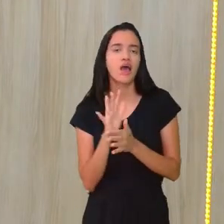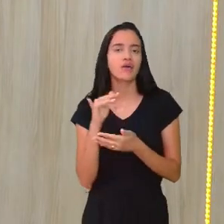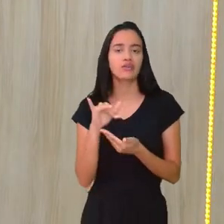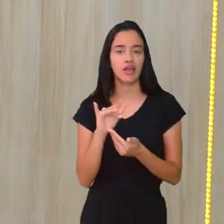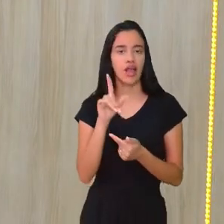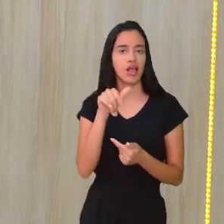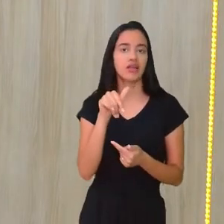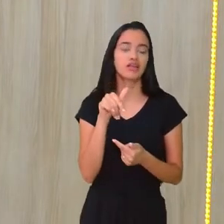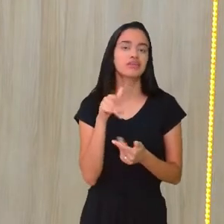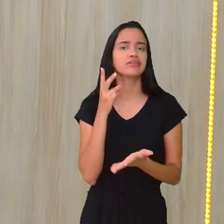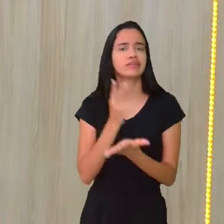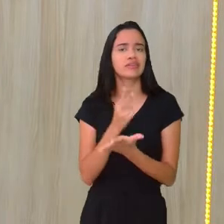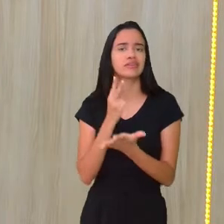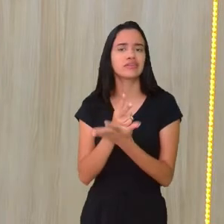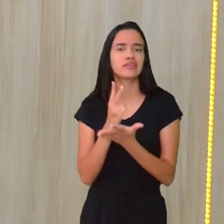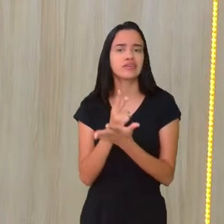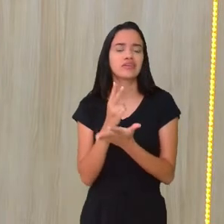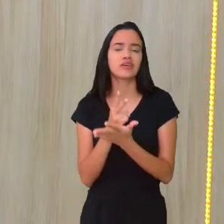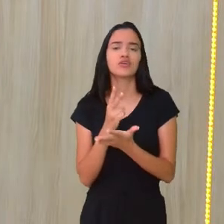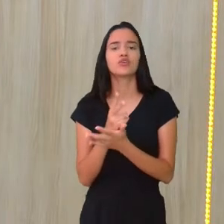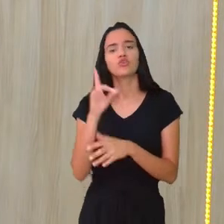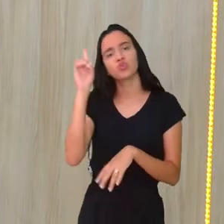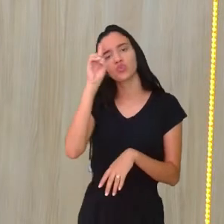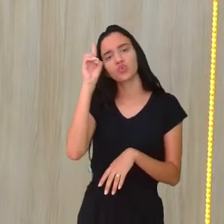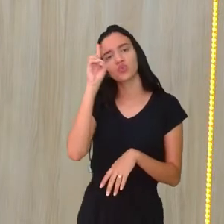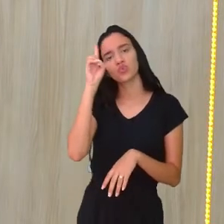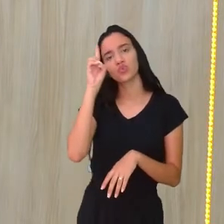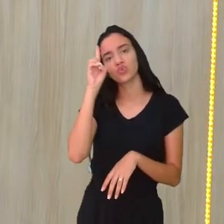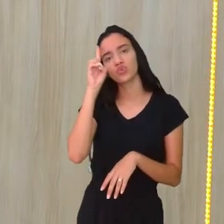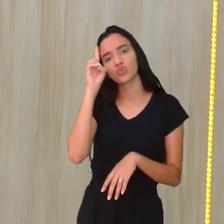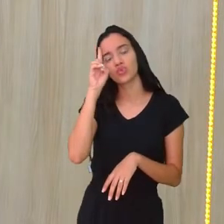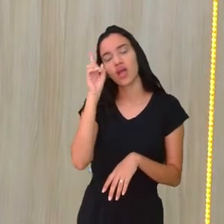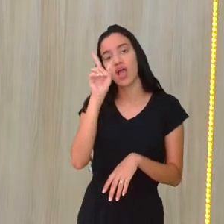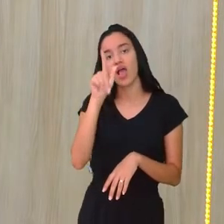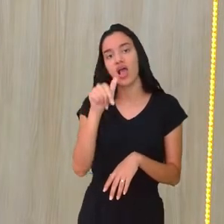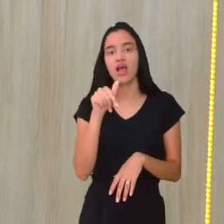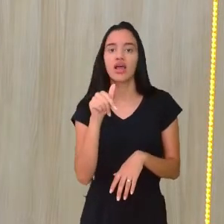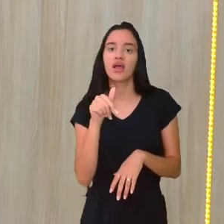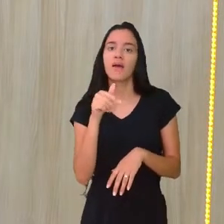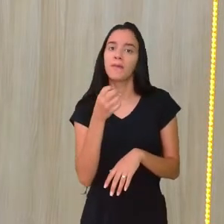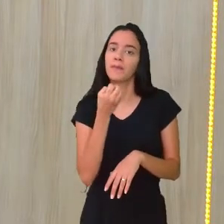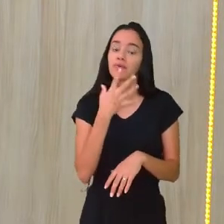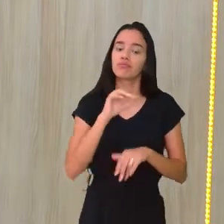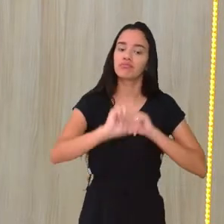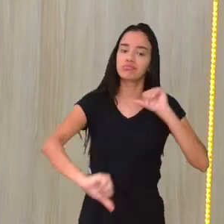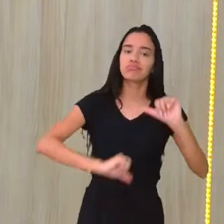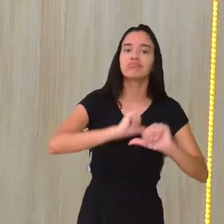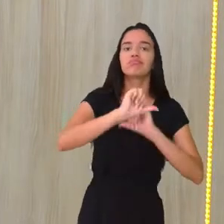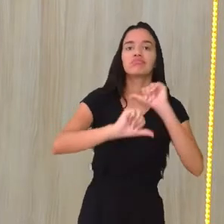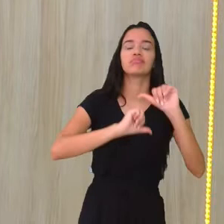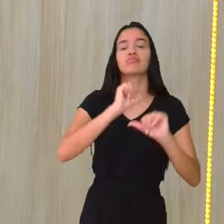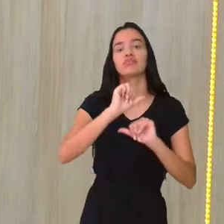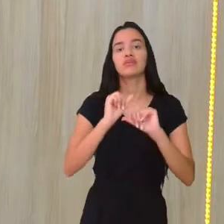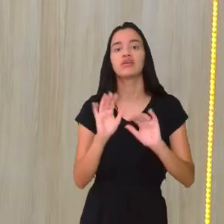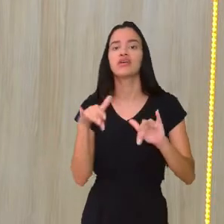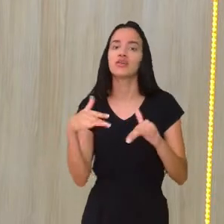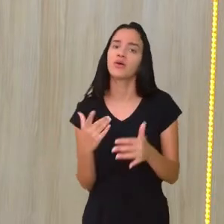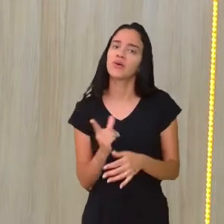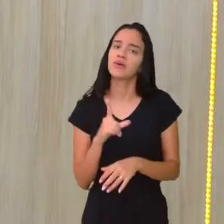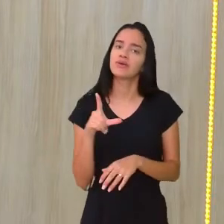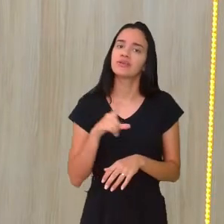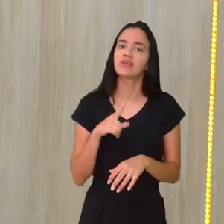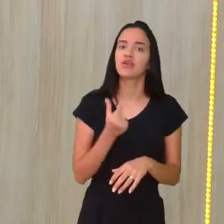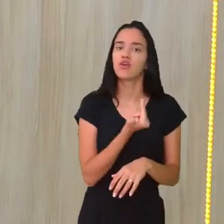morrem. Eles estão sendo, a cada dia, não é, sendo renovados, transformados. E aí ele tem